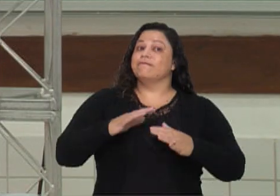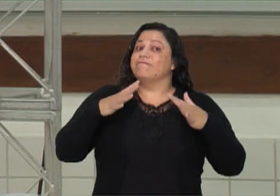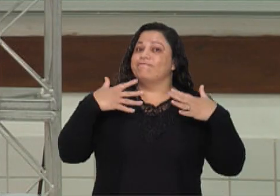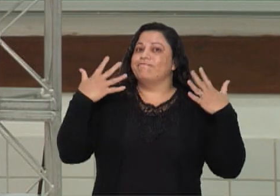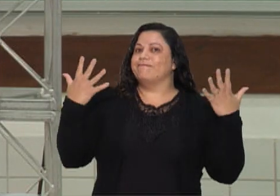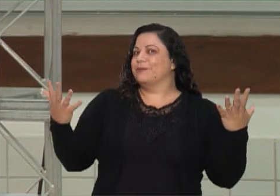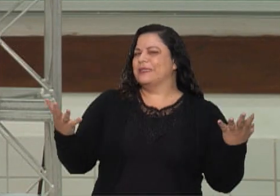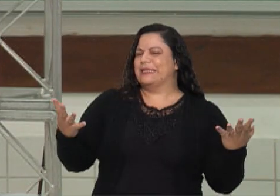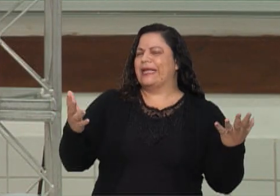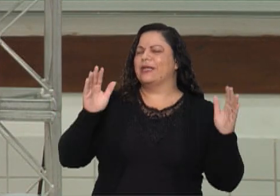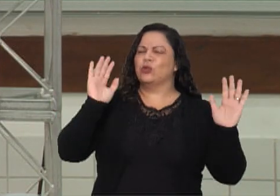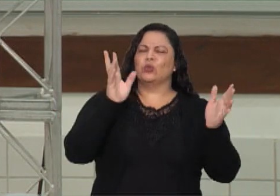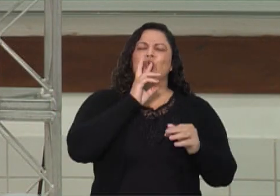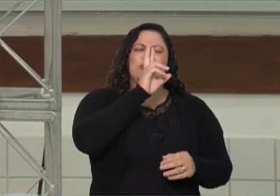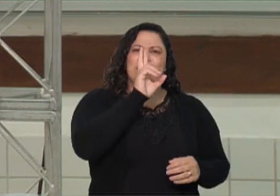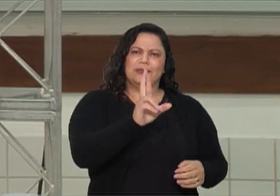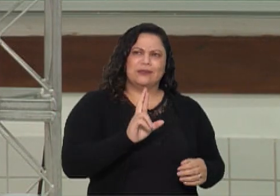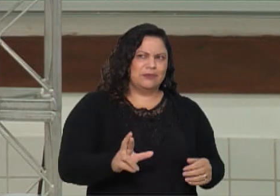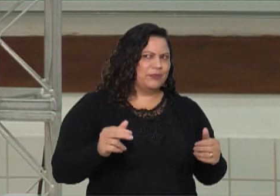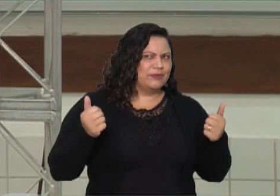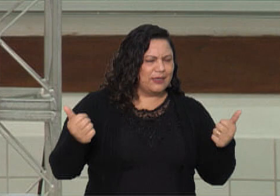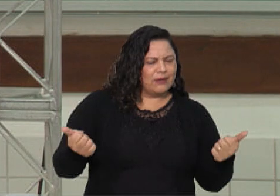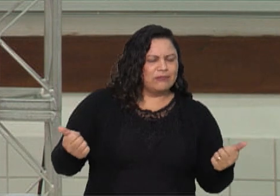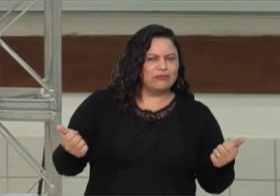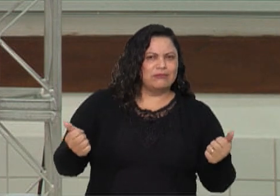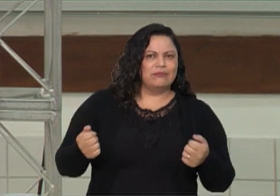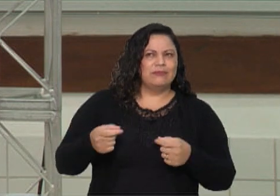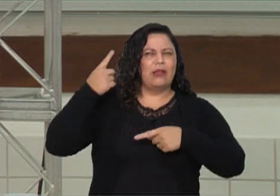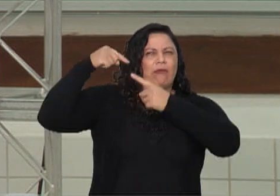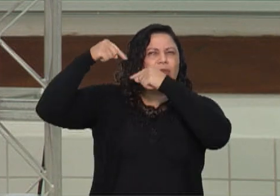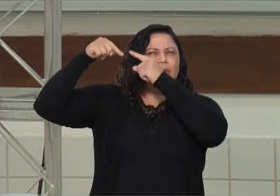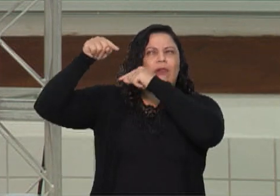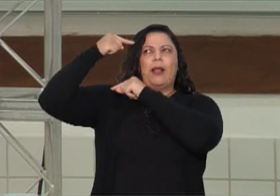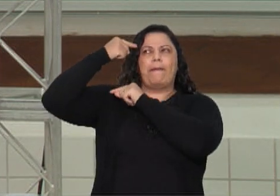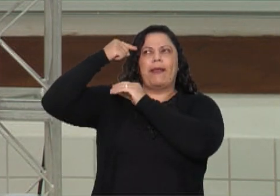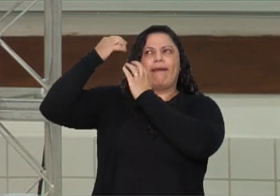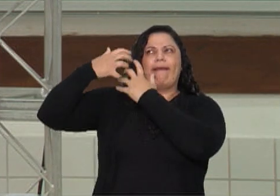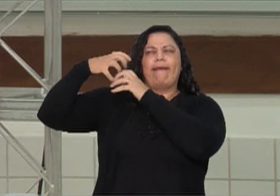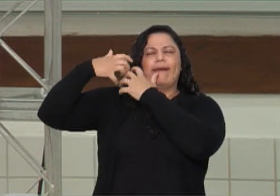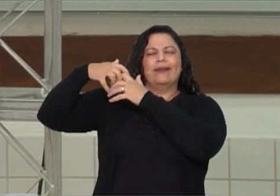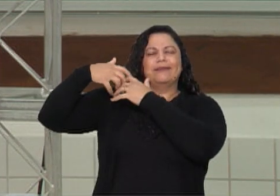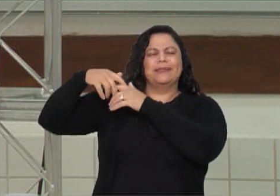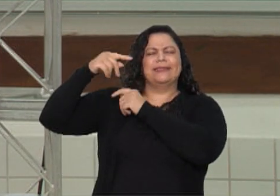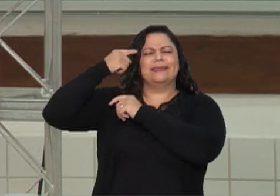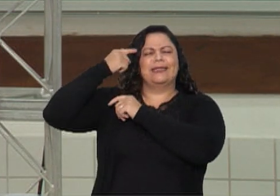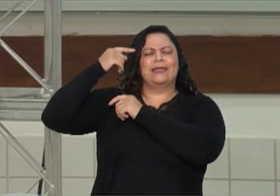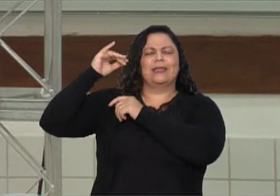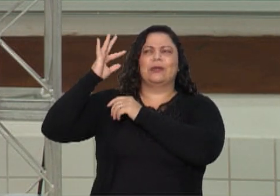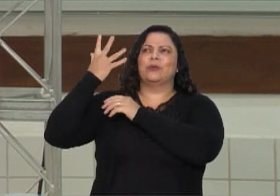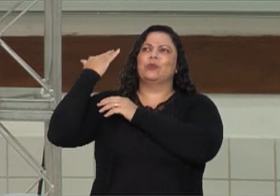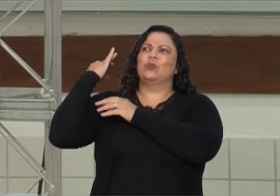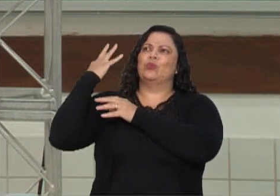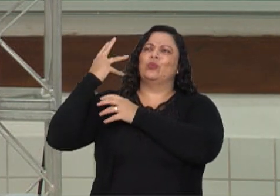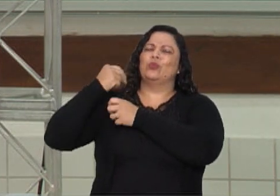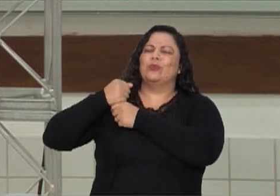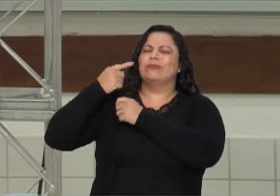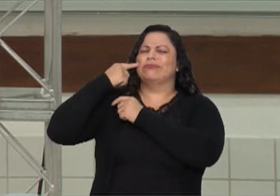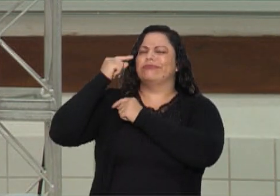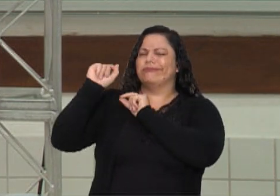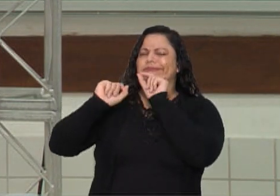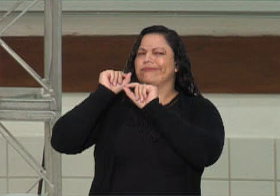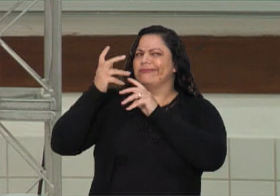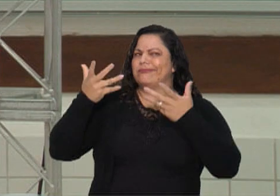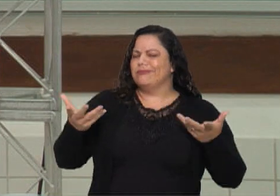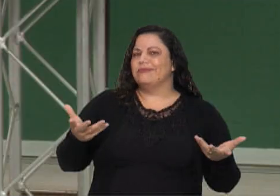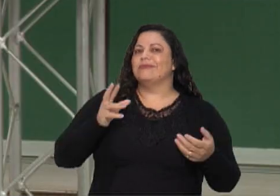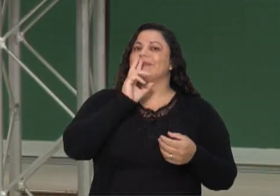Daí chegaram à resposta, rebobinaram a memória e pensaram um pouquinho sobre tudo que a gente conversou para responder. Então, vamos